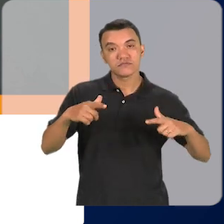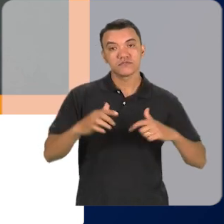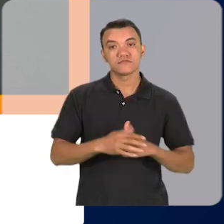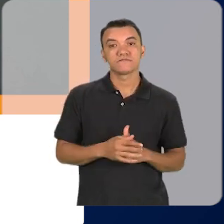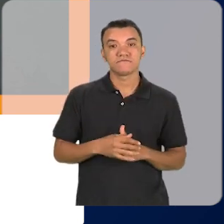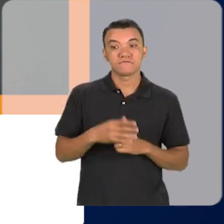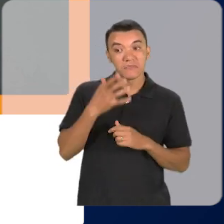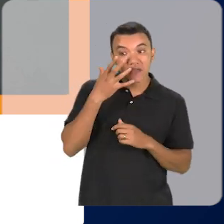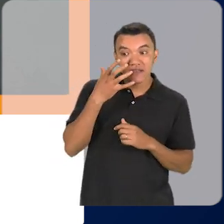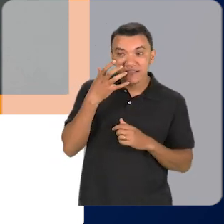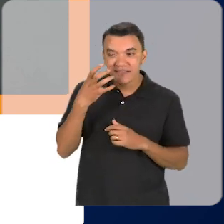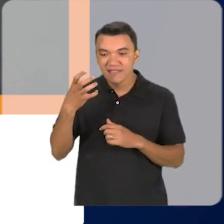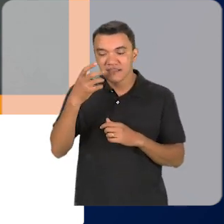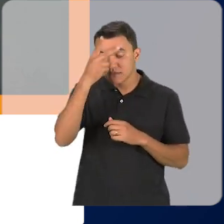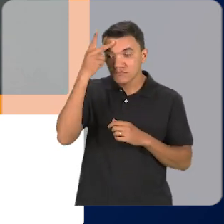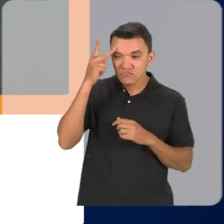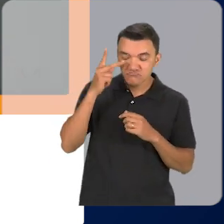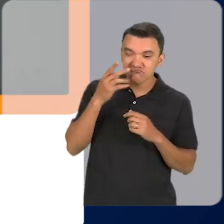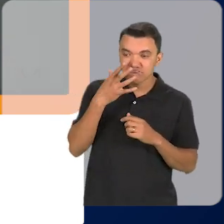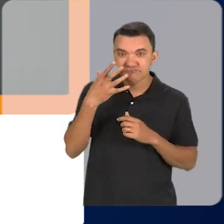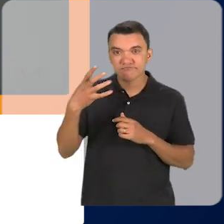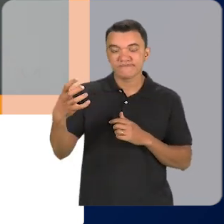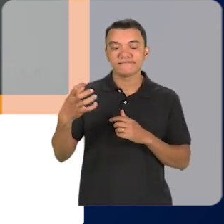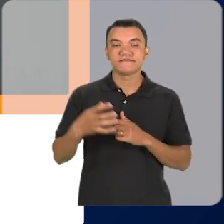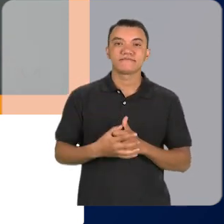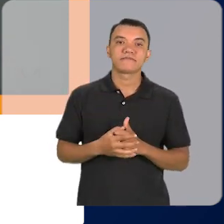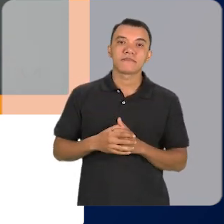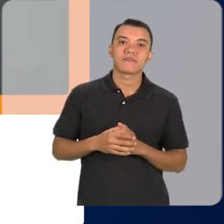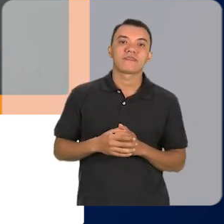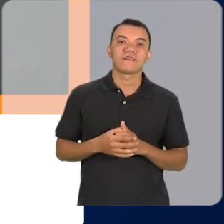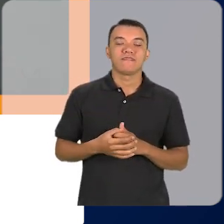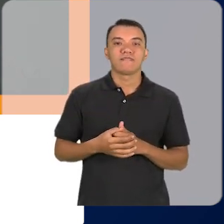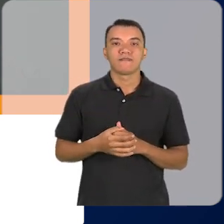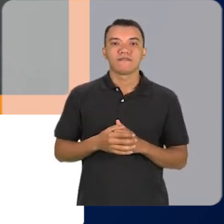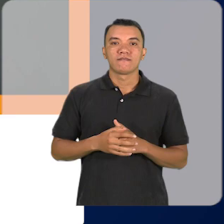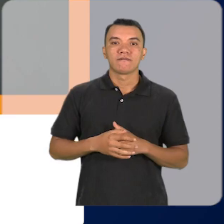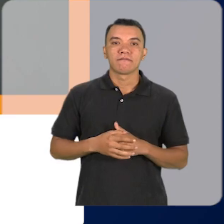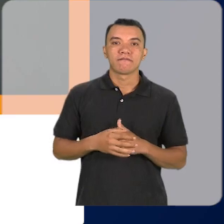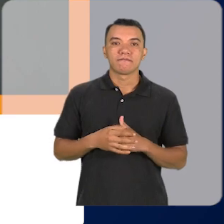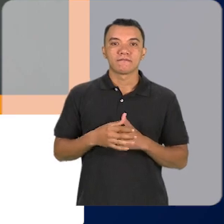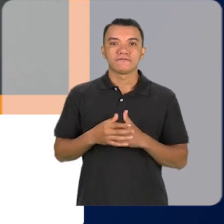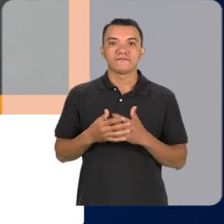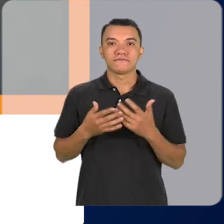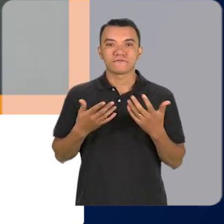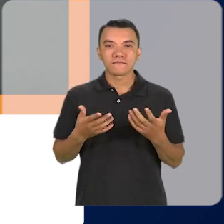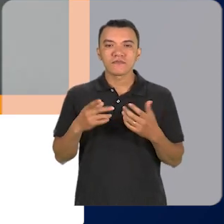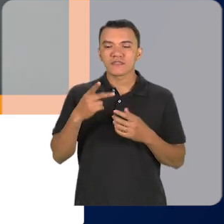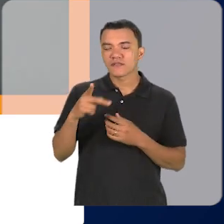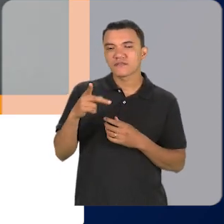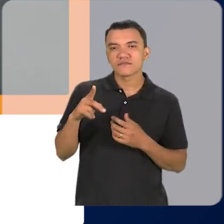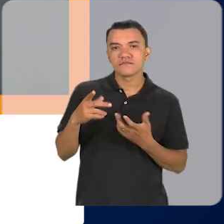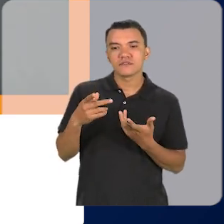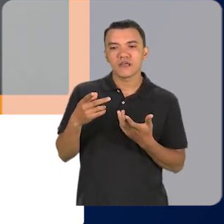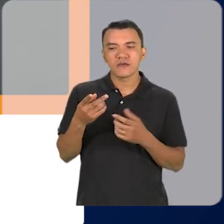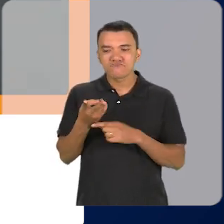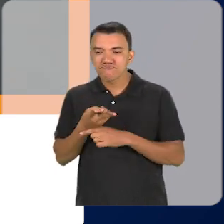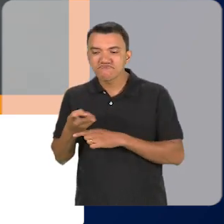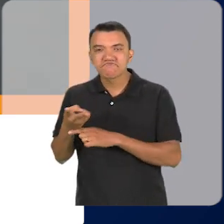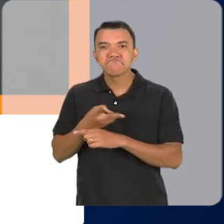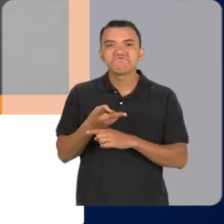atrair os seus clientes. E nesse diapasão, eles buscam,